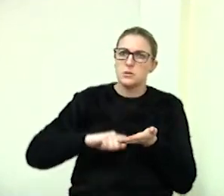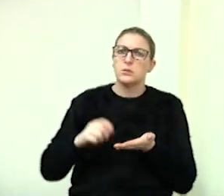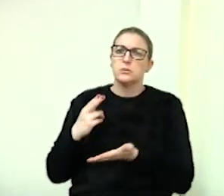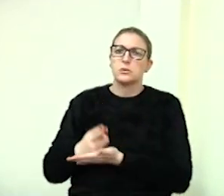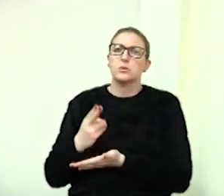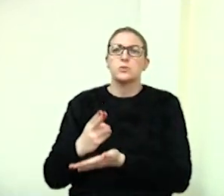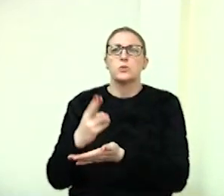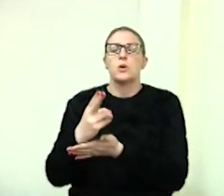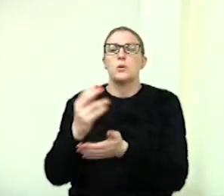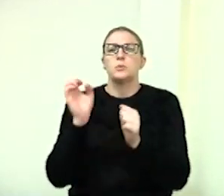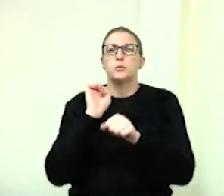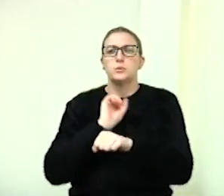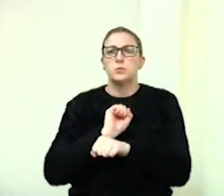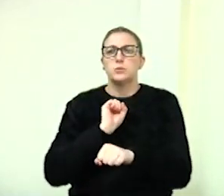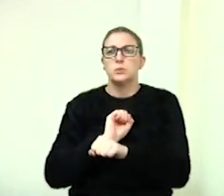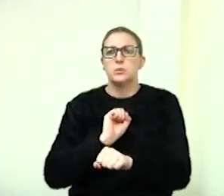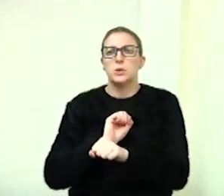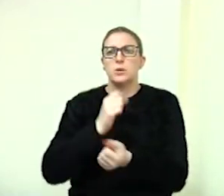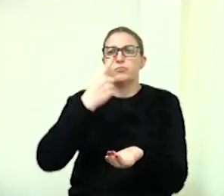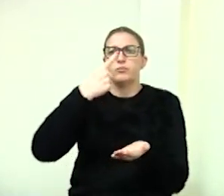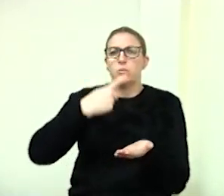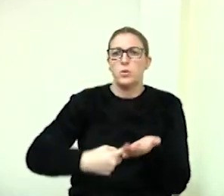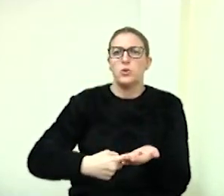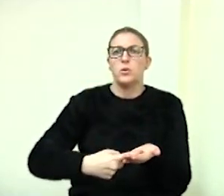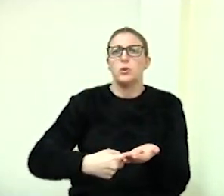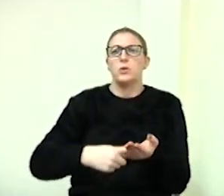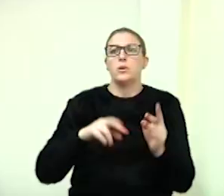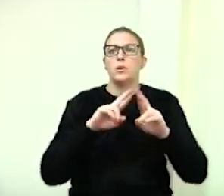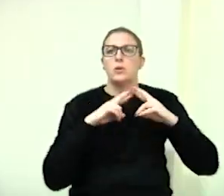somos favoráveis, presidente, a todos os querimentos. Obrigado.